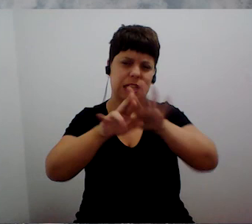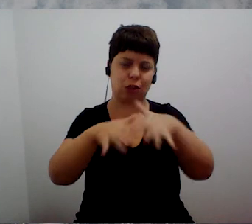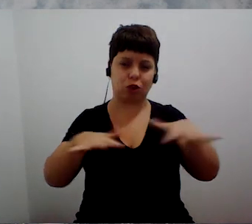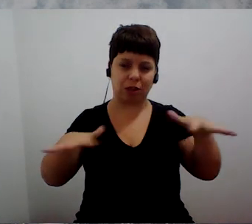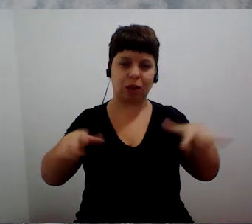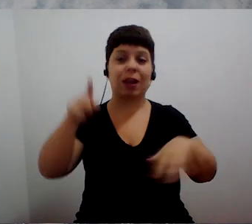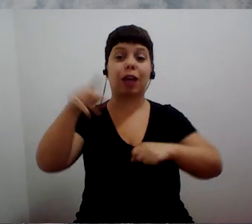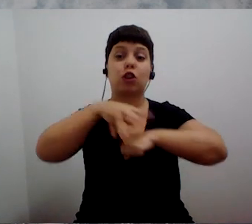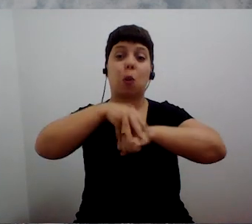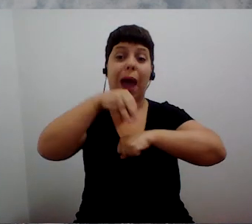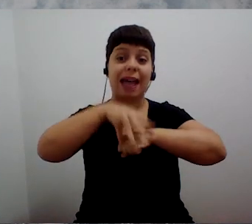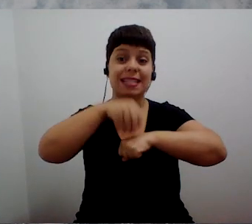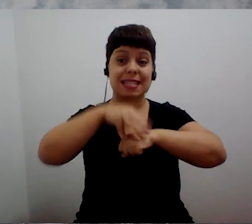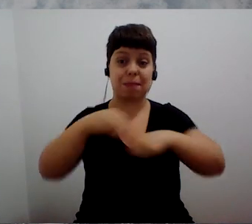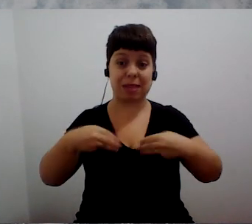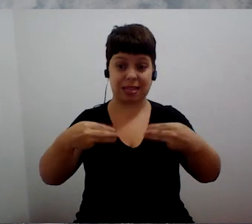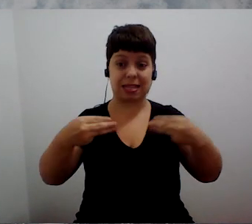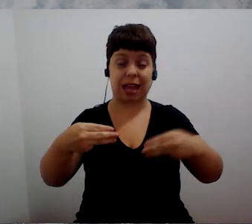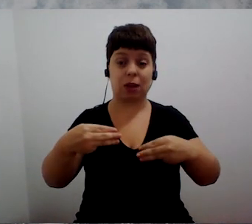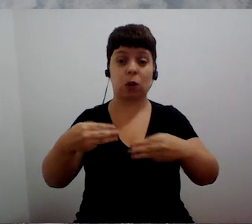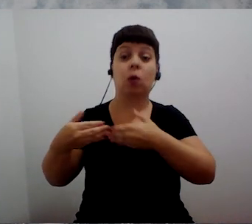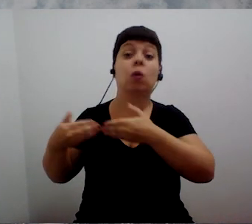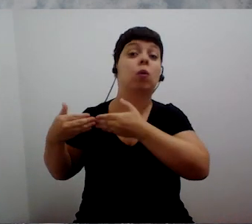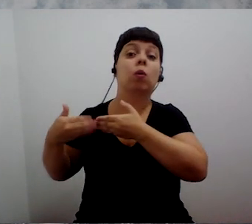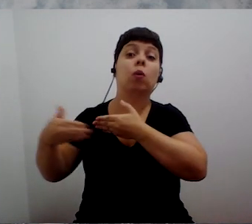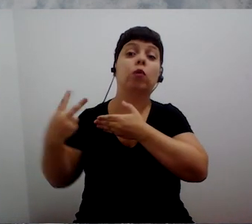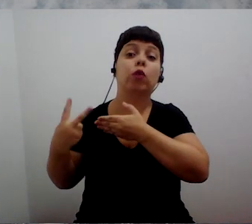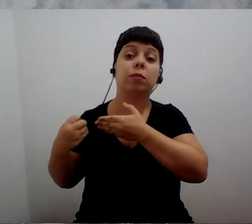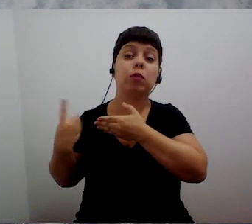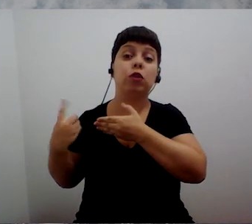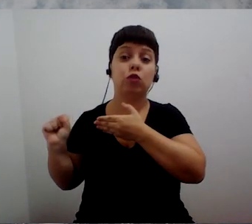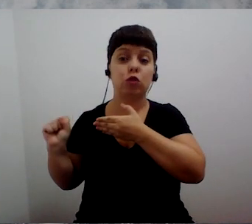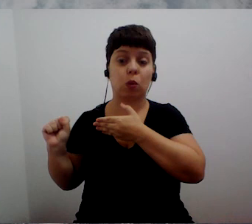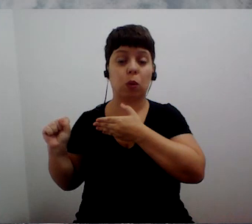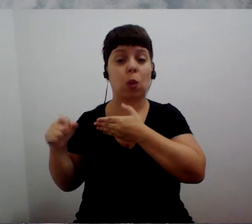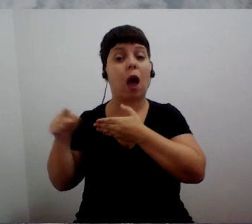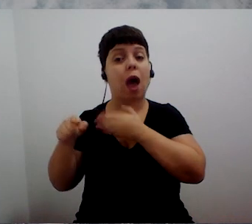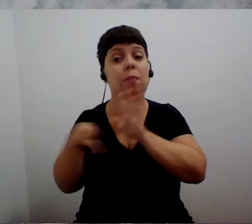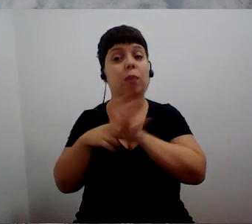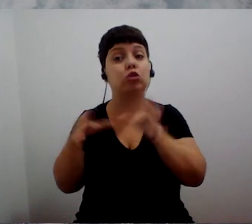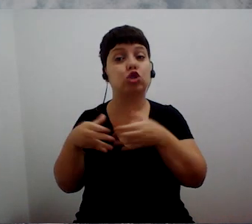da Suécia desde 2018. Ela é do time sueco